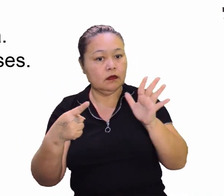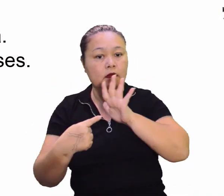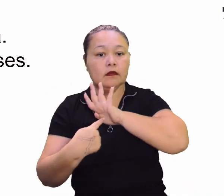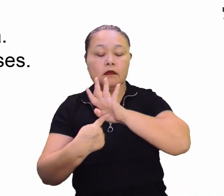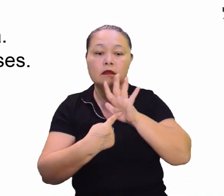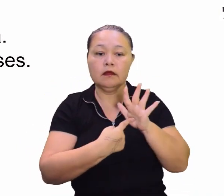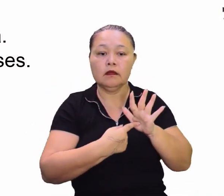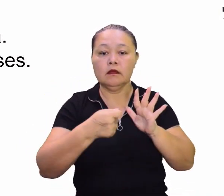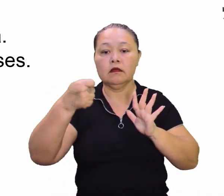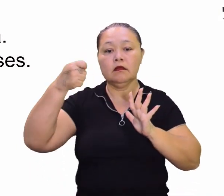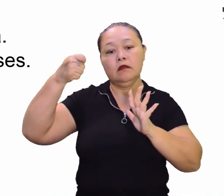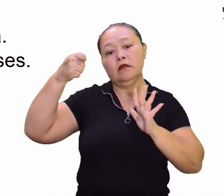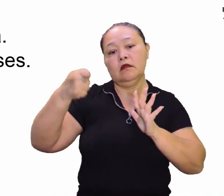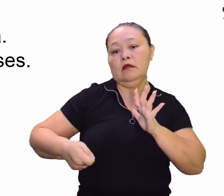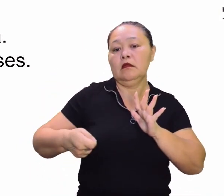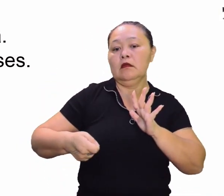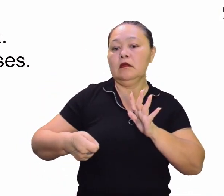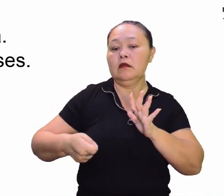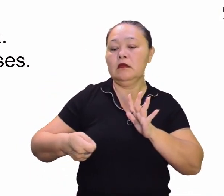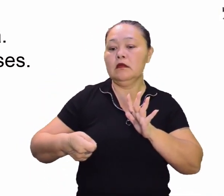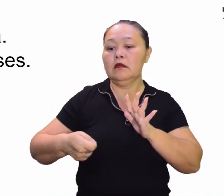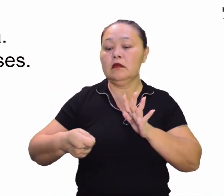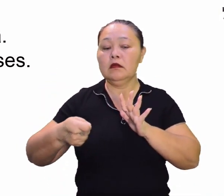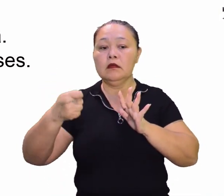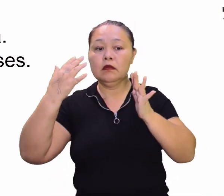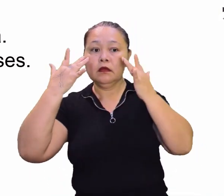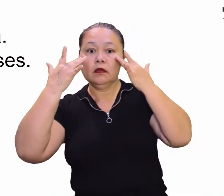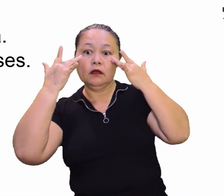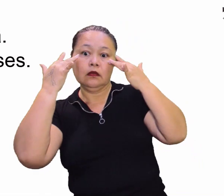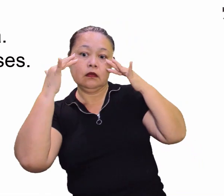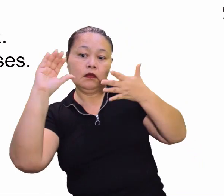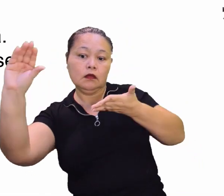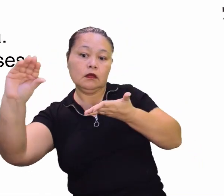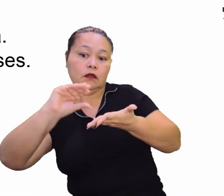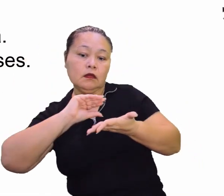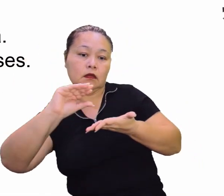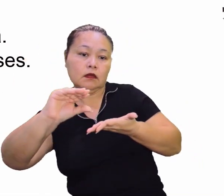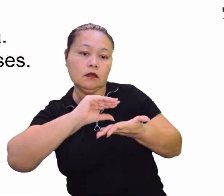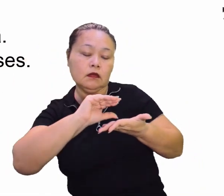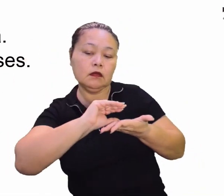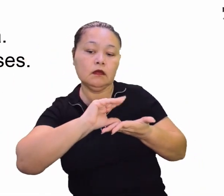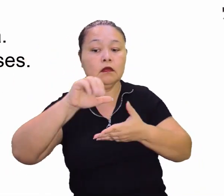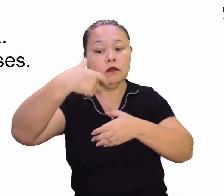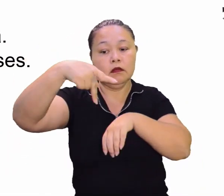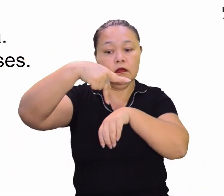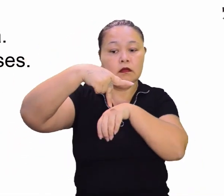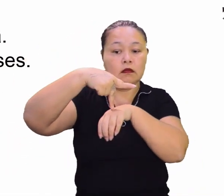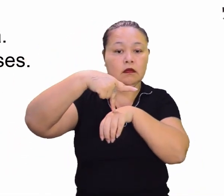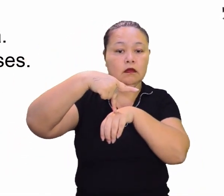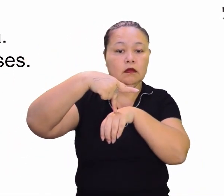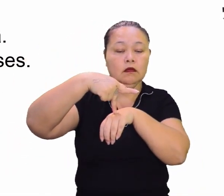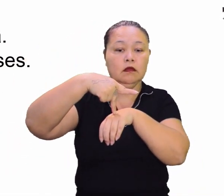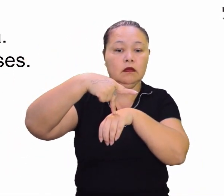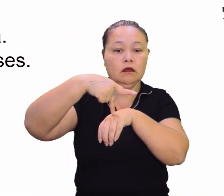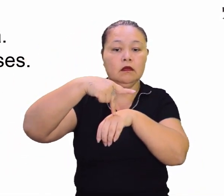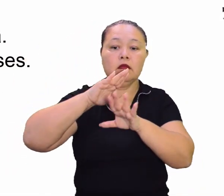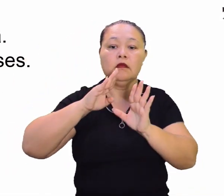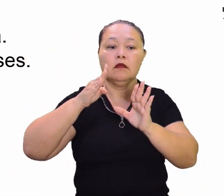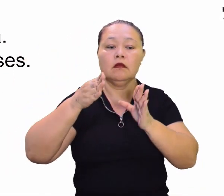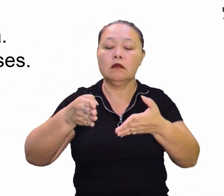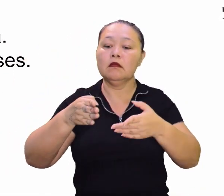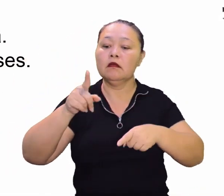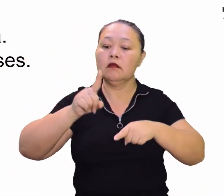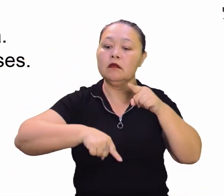alternativa que apresenta fator decisivo que atraiu os investidores estrangeiros